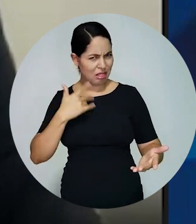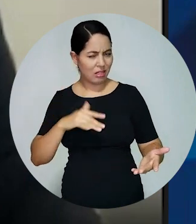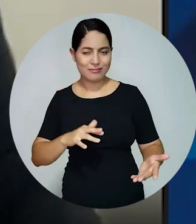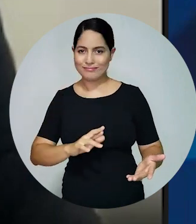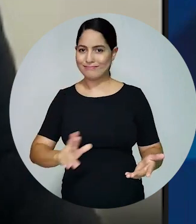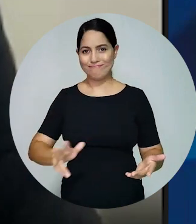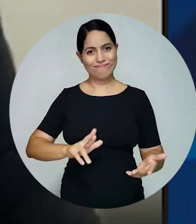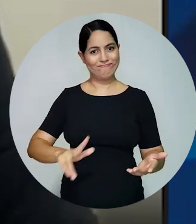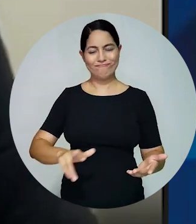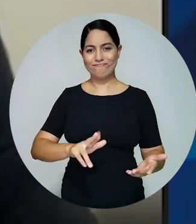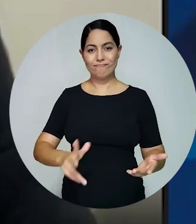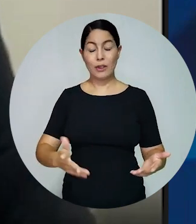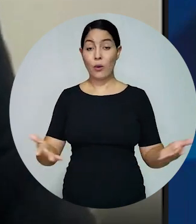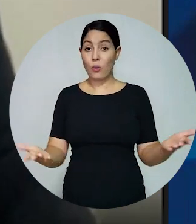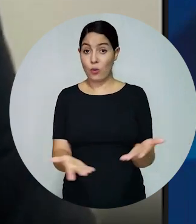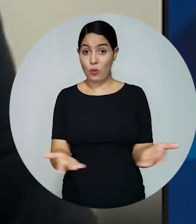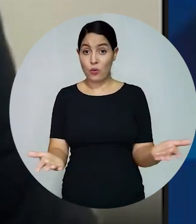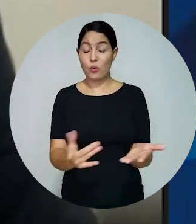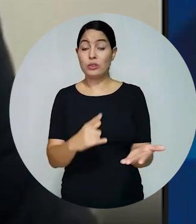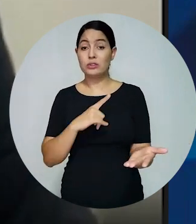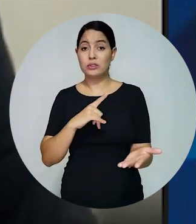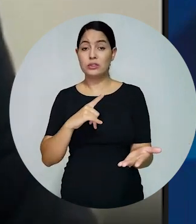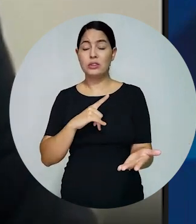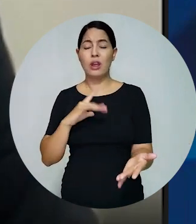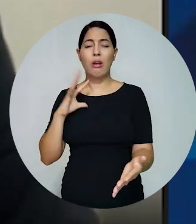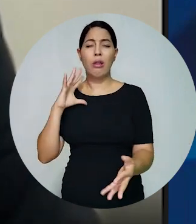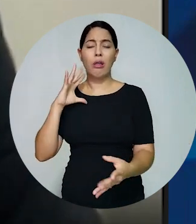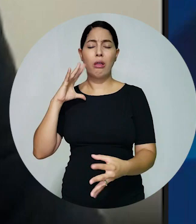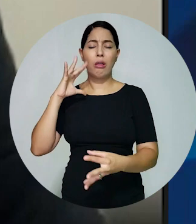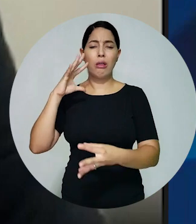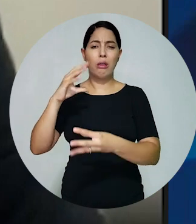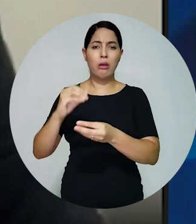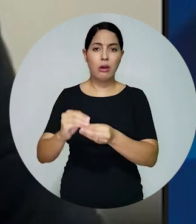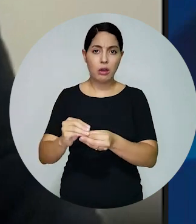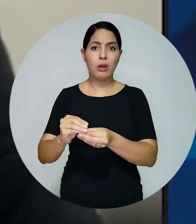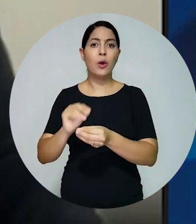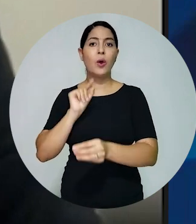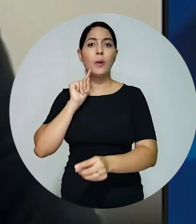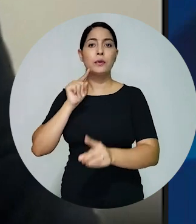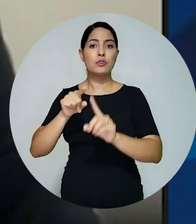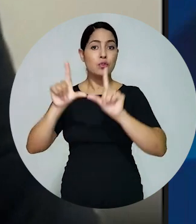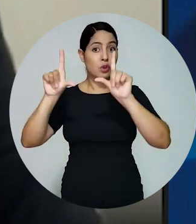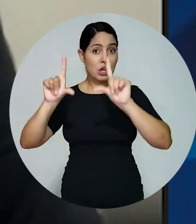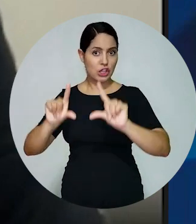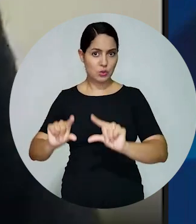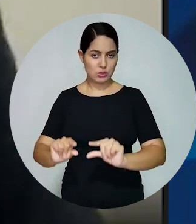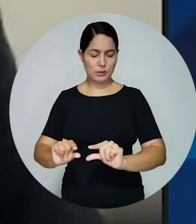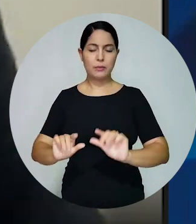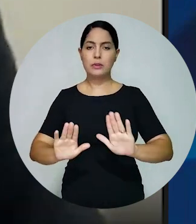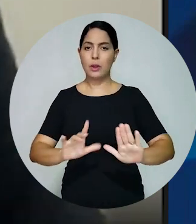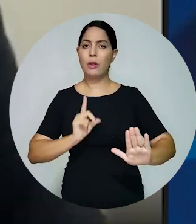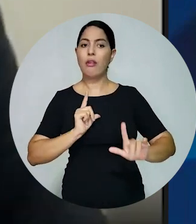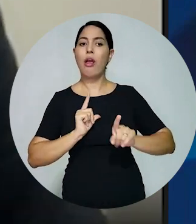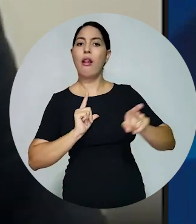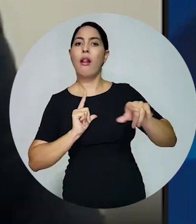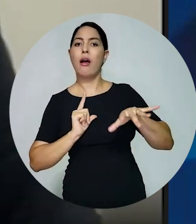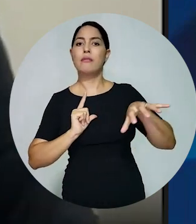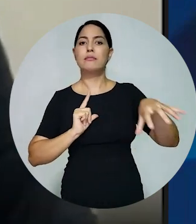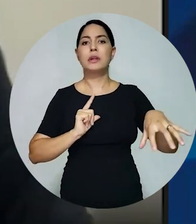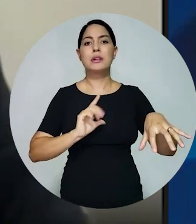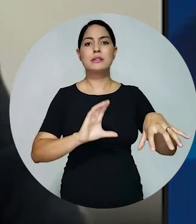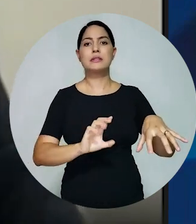normalizada. Existe hoje um grande esforço de se reduzir esse backlog processual. A verdade é que o